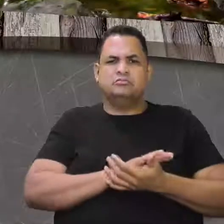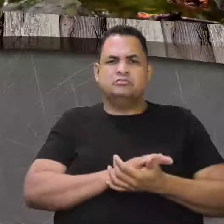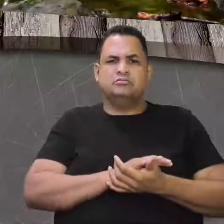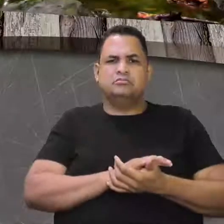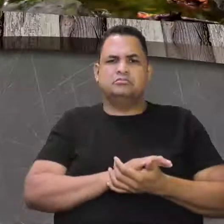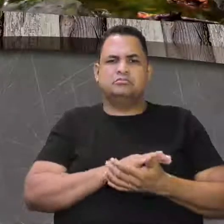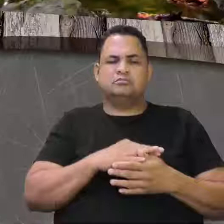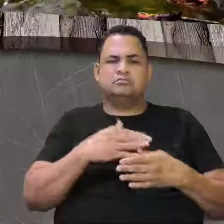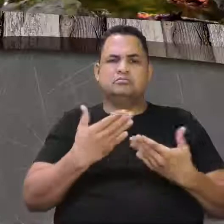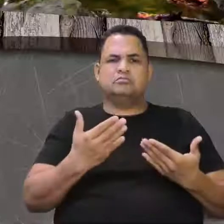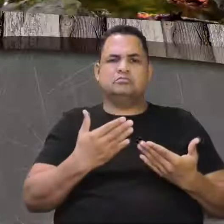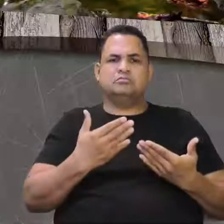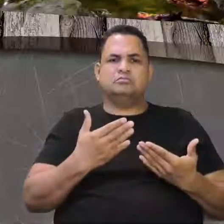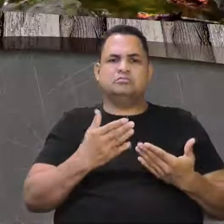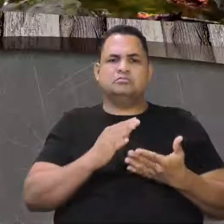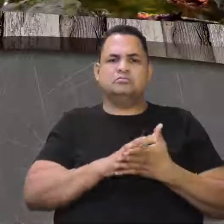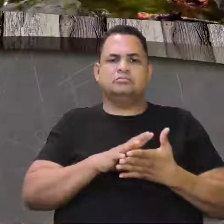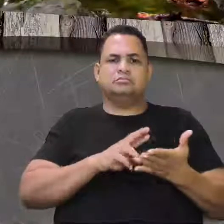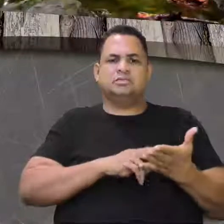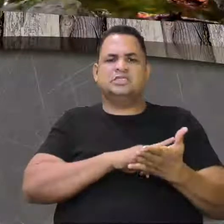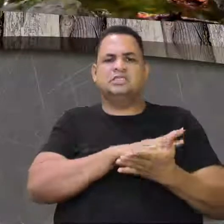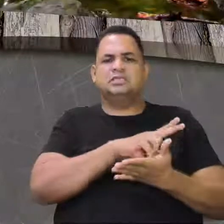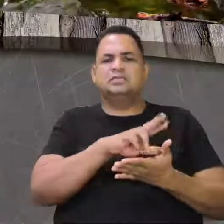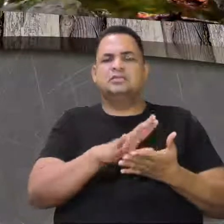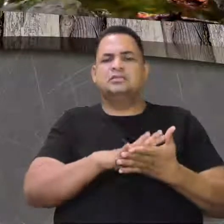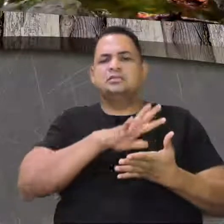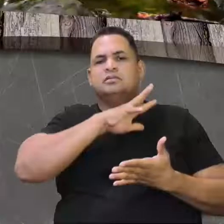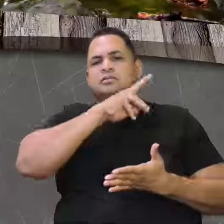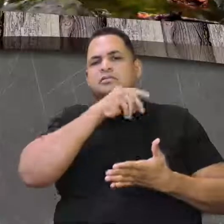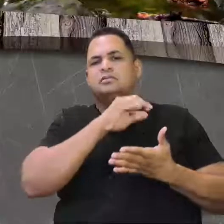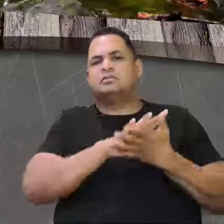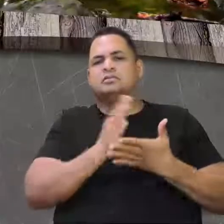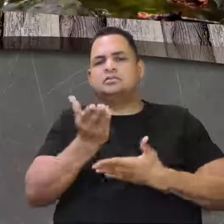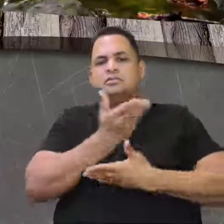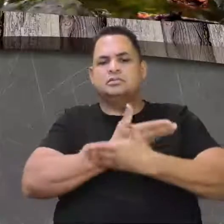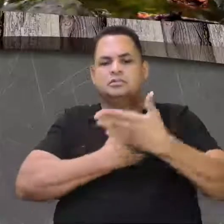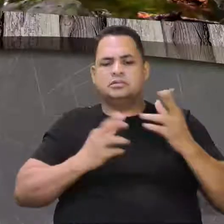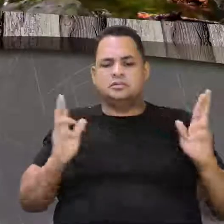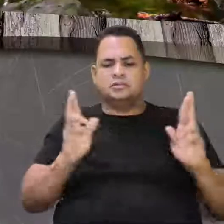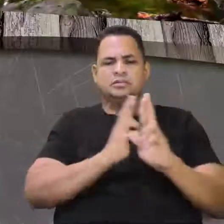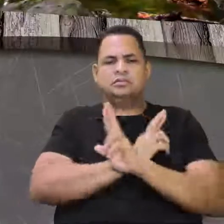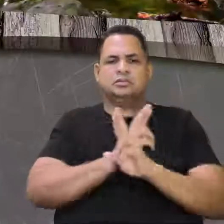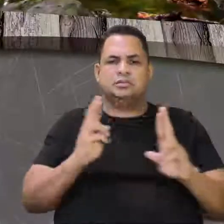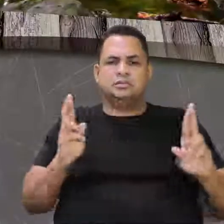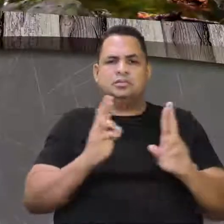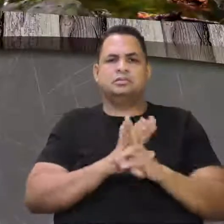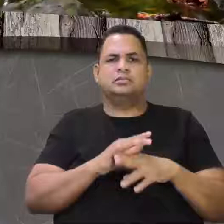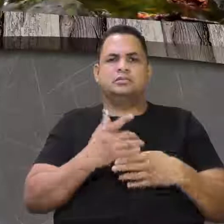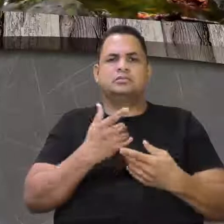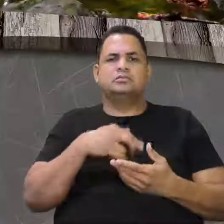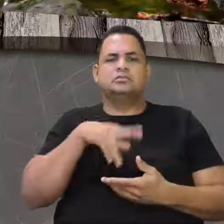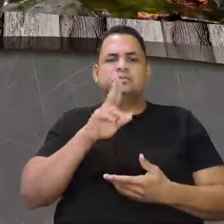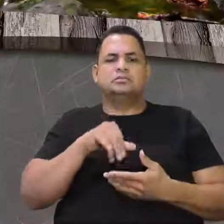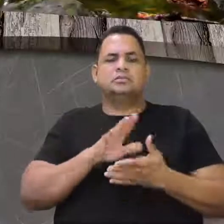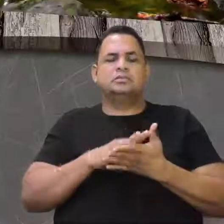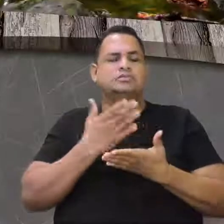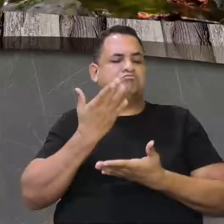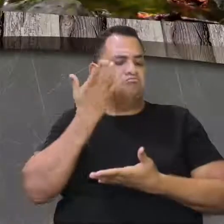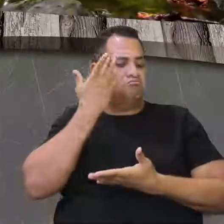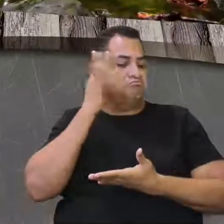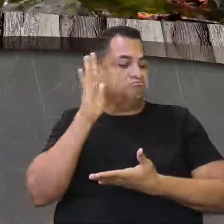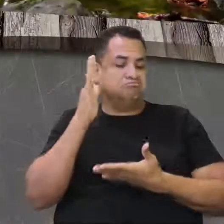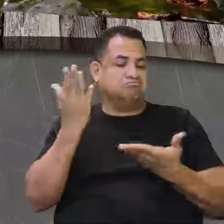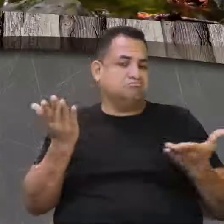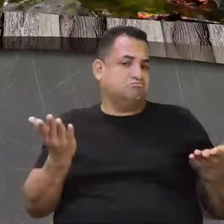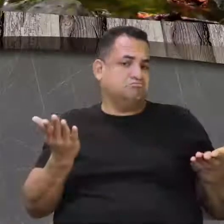Muita coisa, muitos animais, muitos organismos, muitas interações, nós nunca nem vamos saber